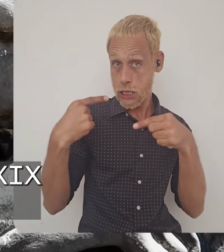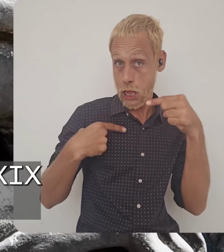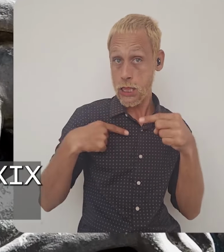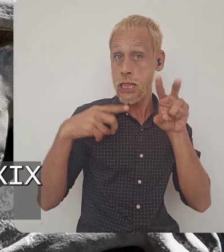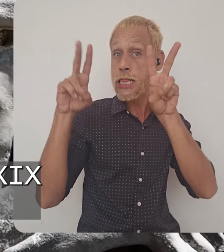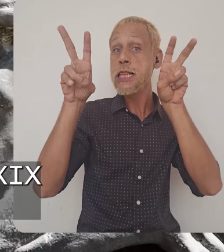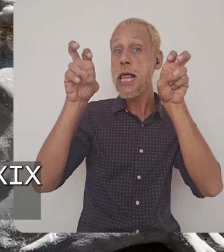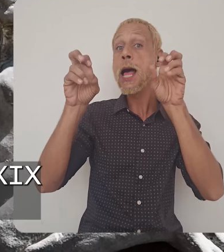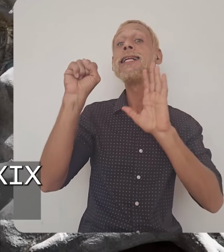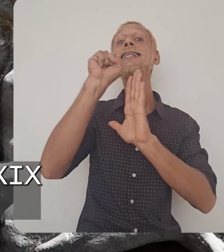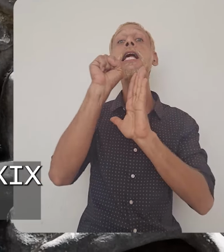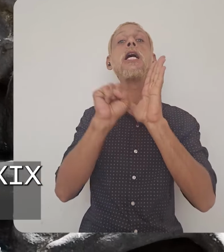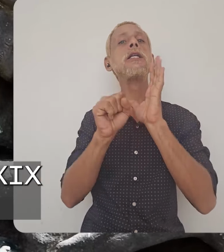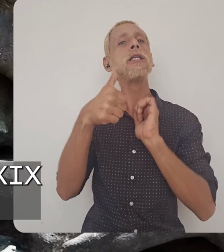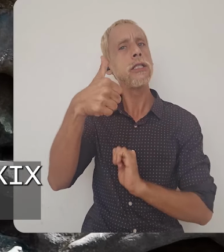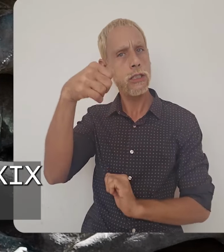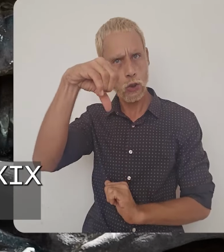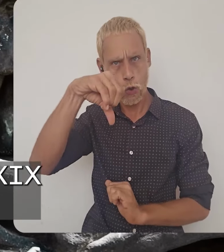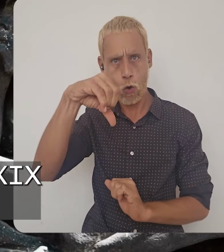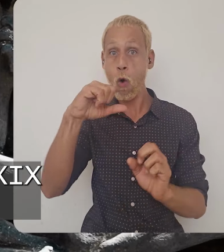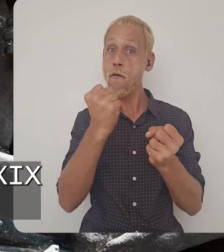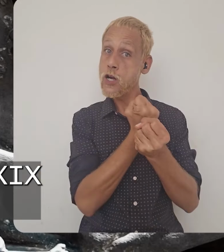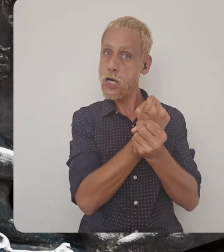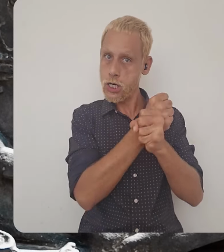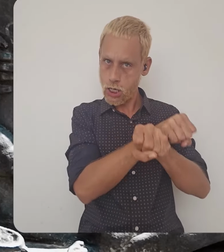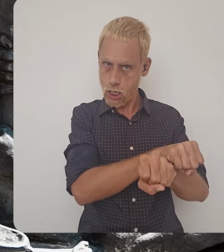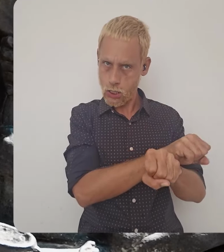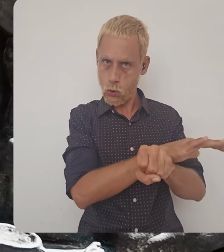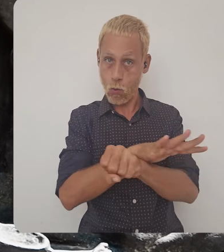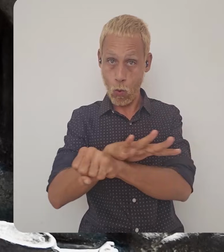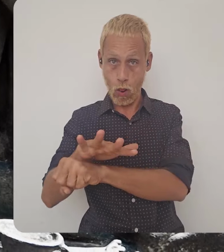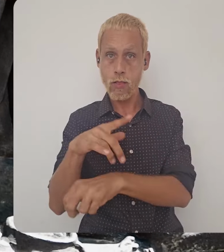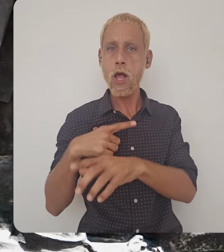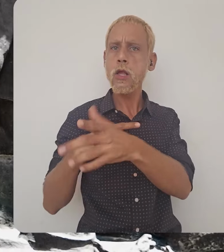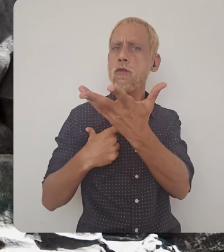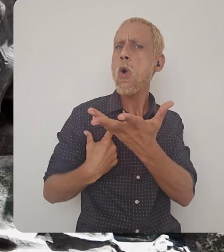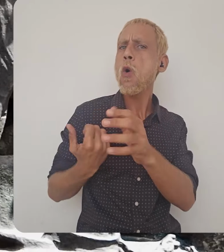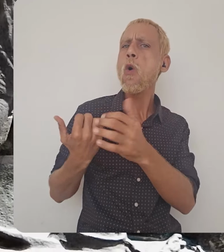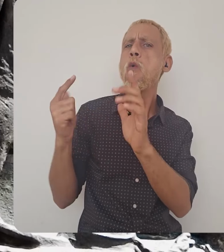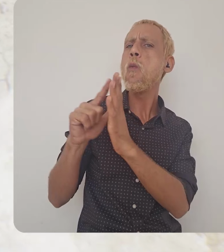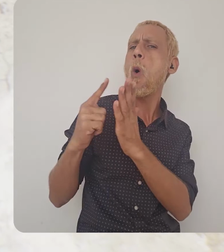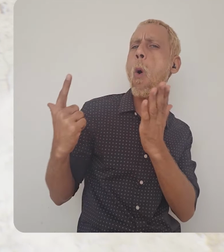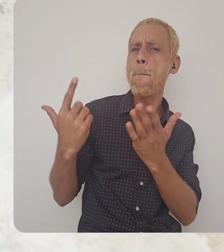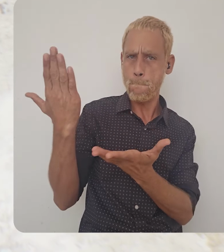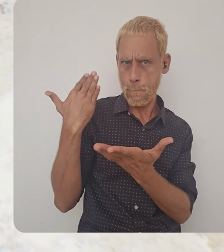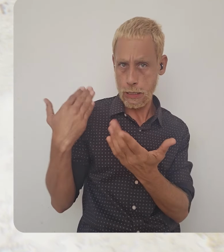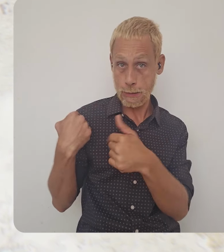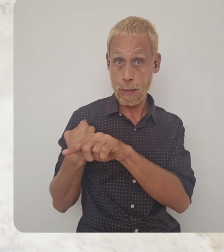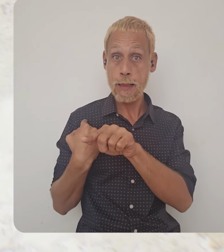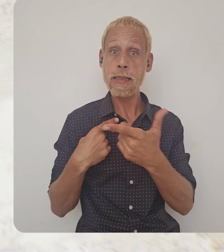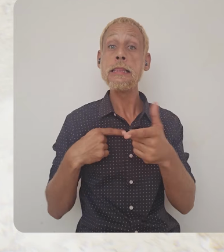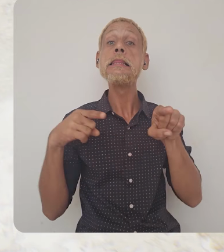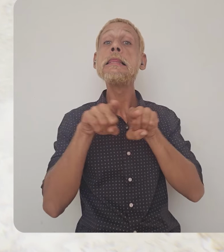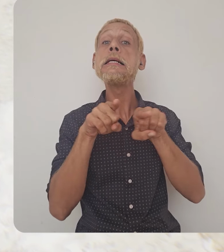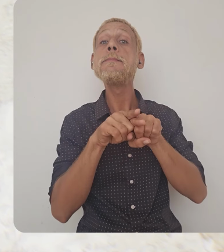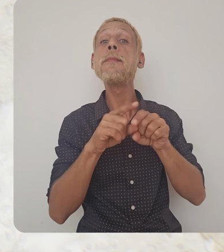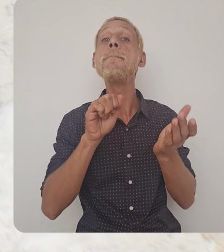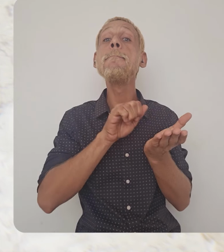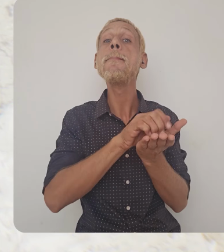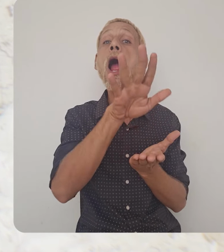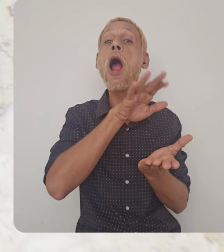temas centrais do século XIX, a escravidão. Como tantos jornais de seu tempo, o Diário de Pernambuco